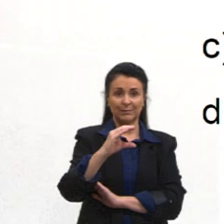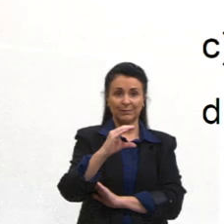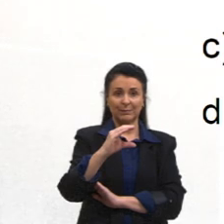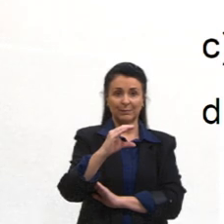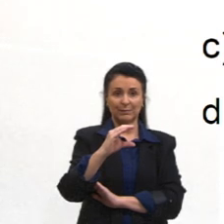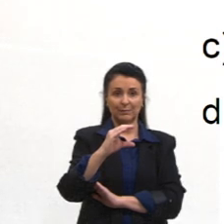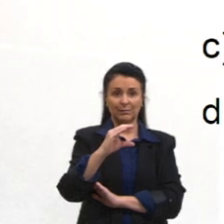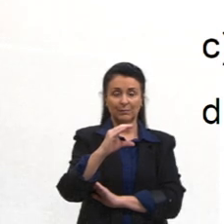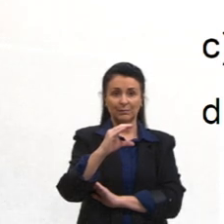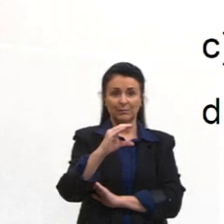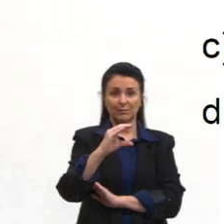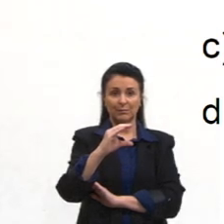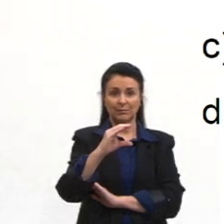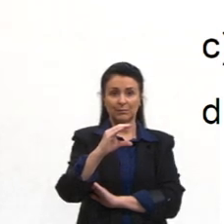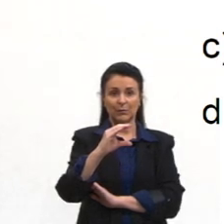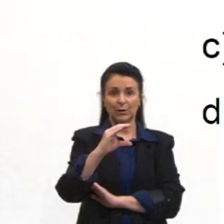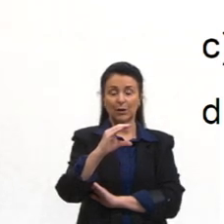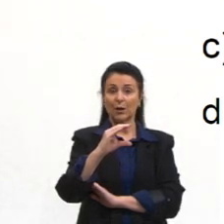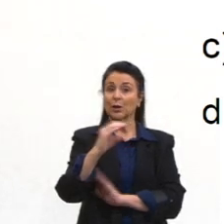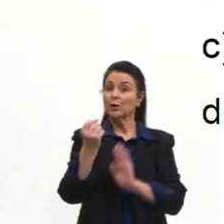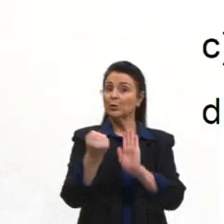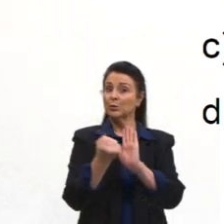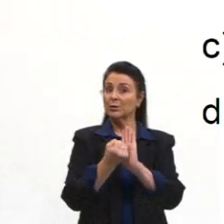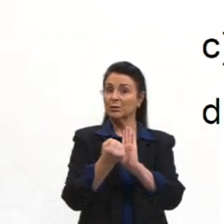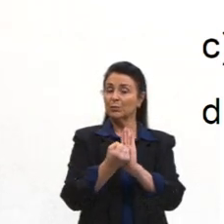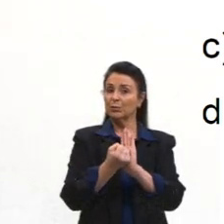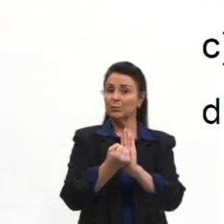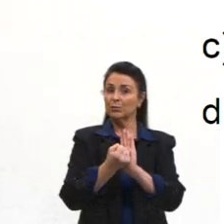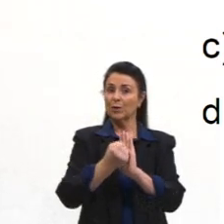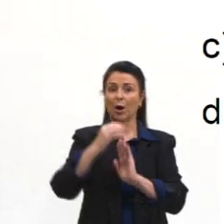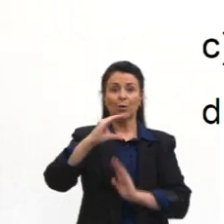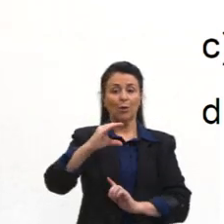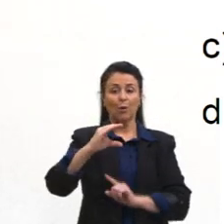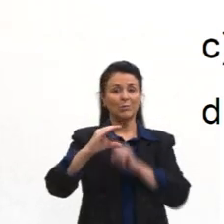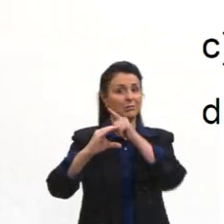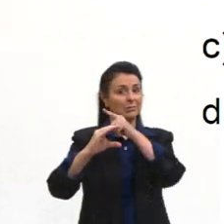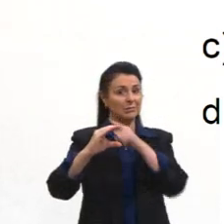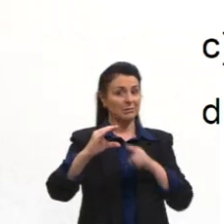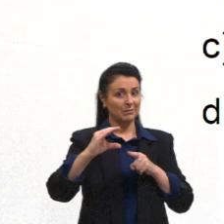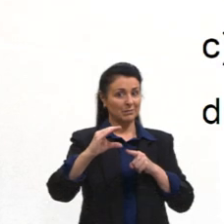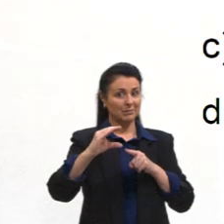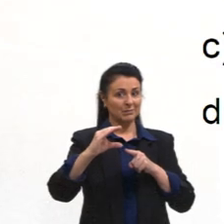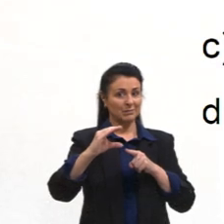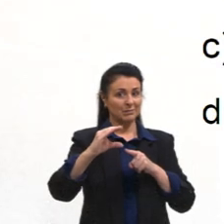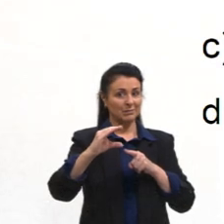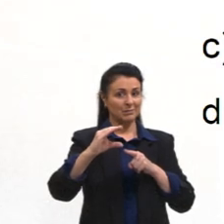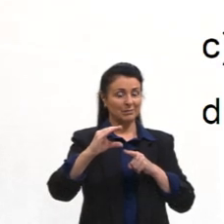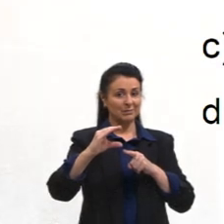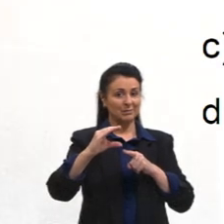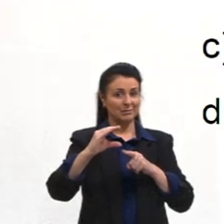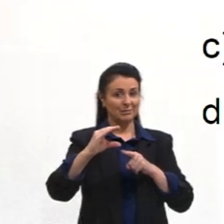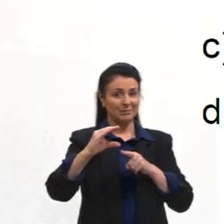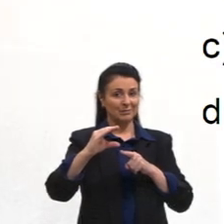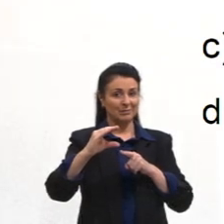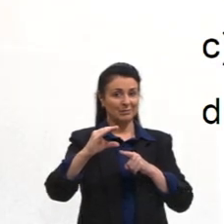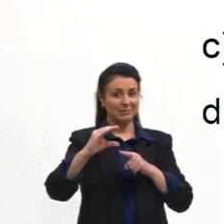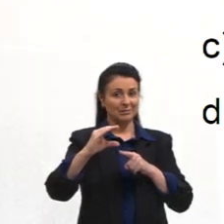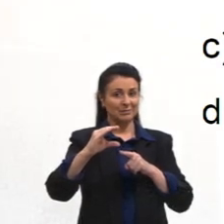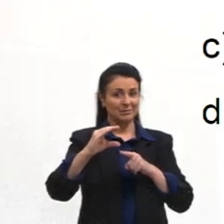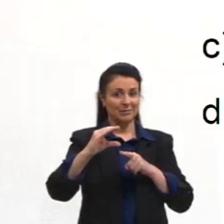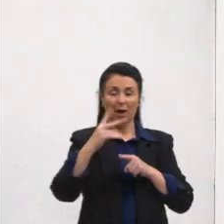e está contido e o símbolo de não está contido que é o mesmo Seco